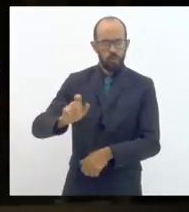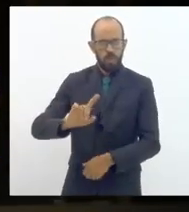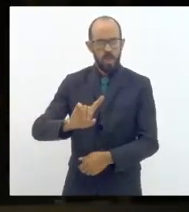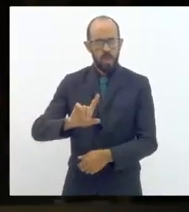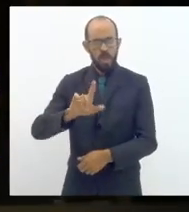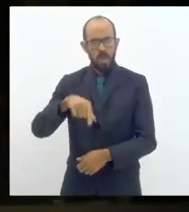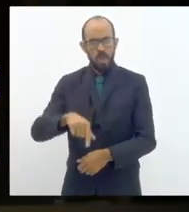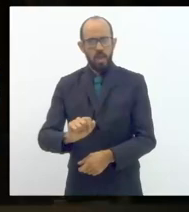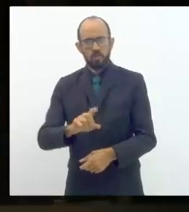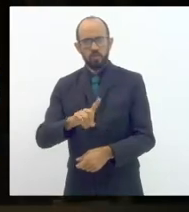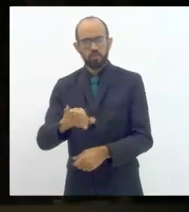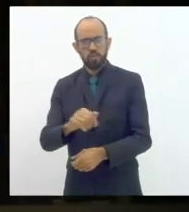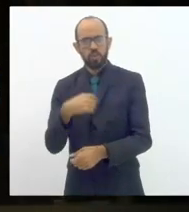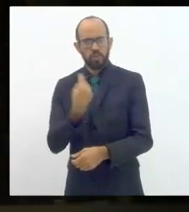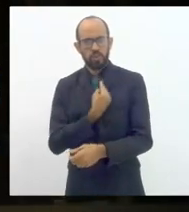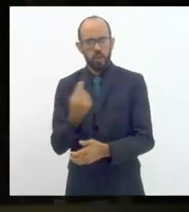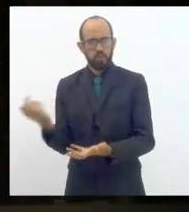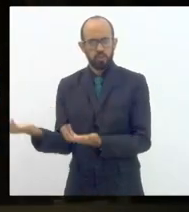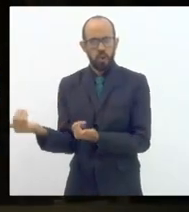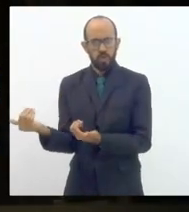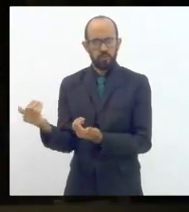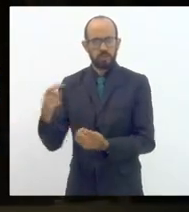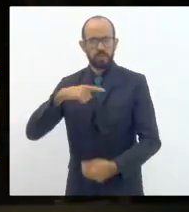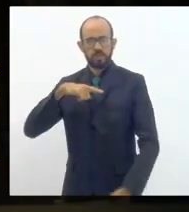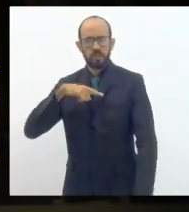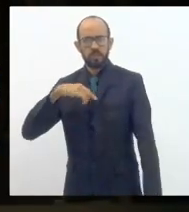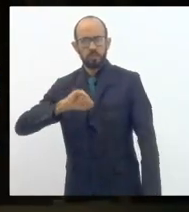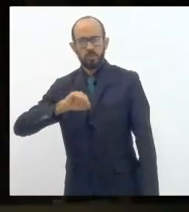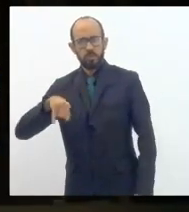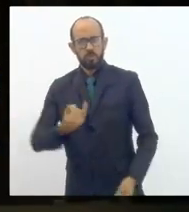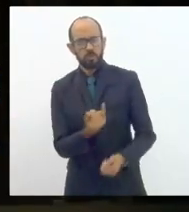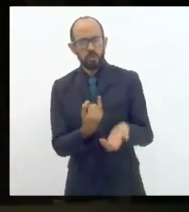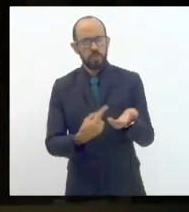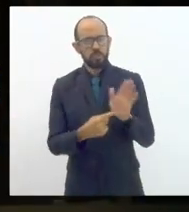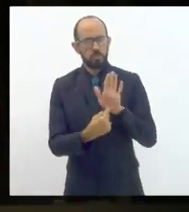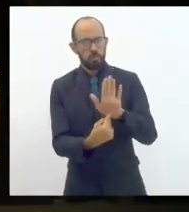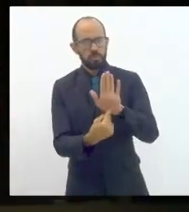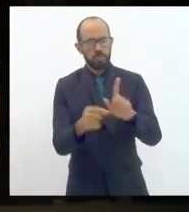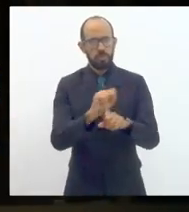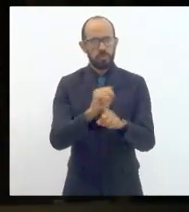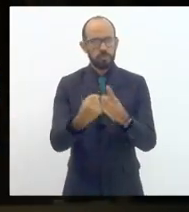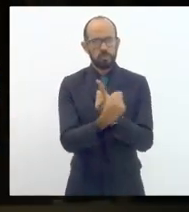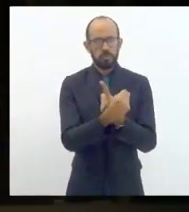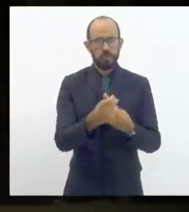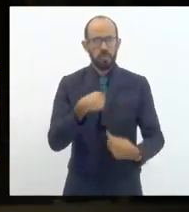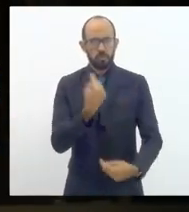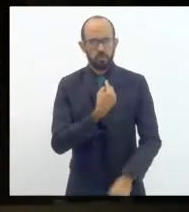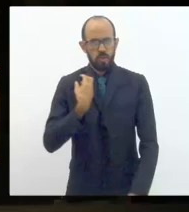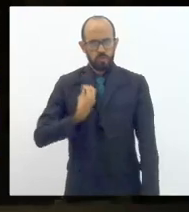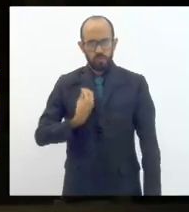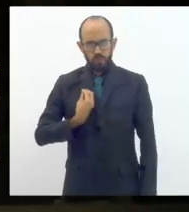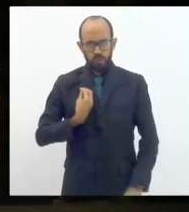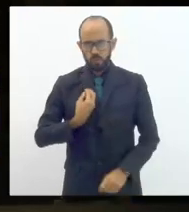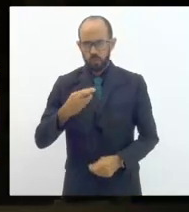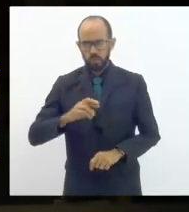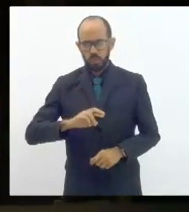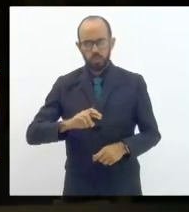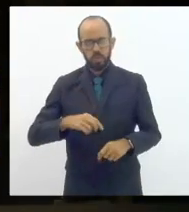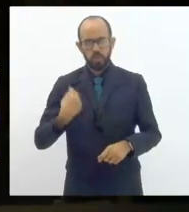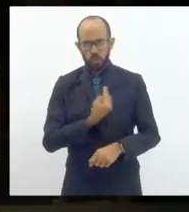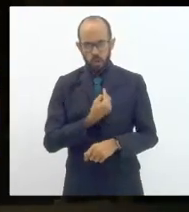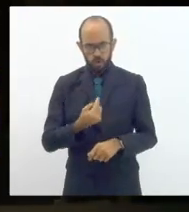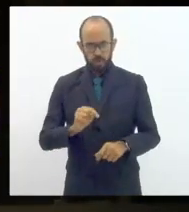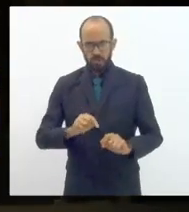em que jovens como nós temos a oportunidade de mostrar para a sociedade em que nós vivemos que nós não somos